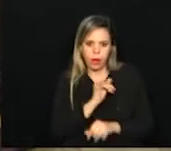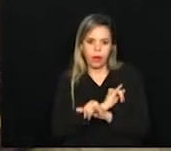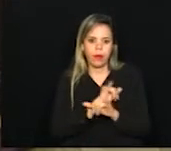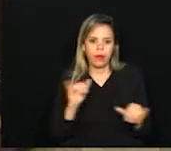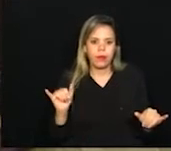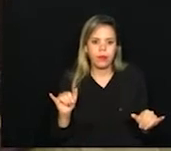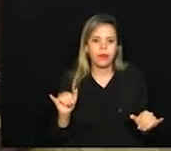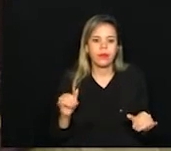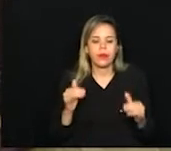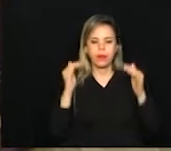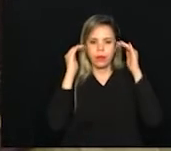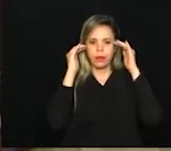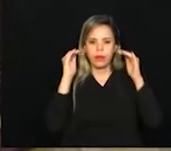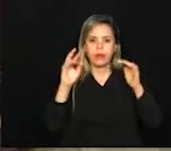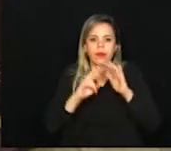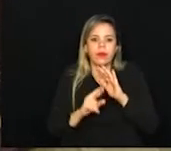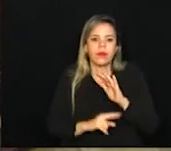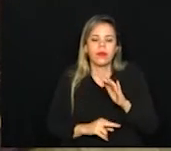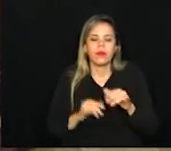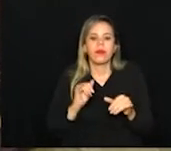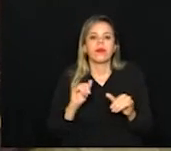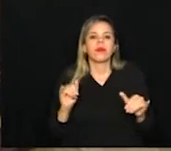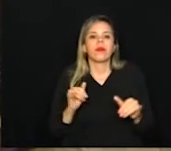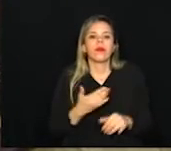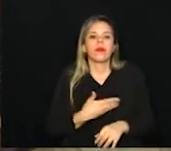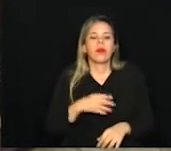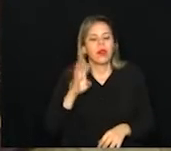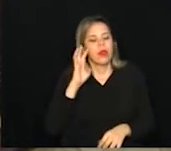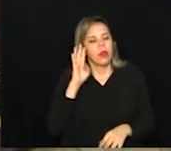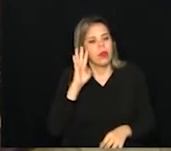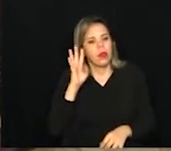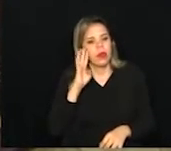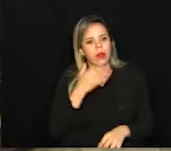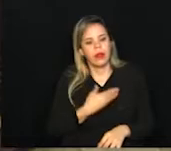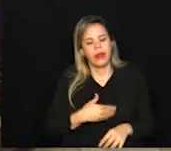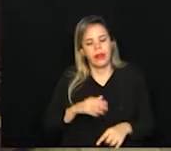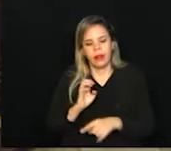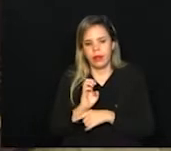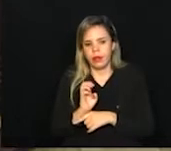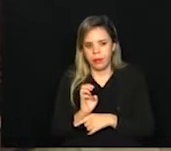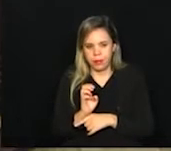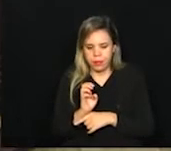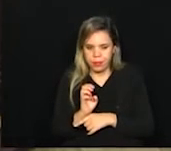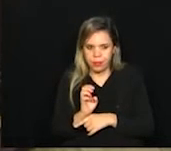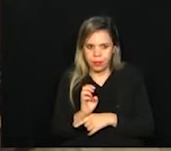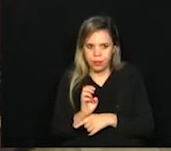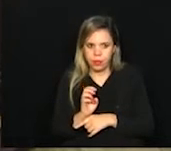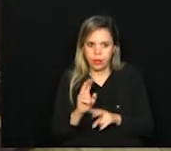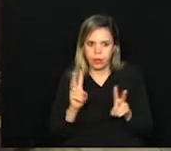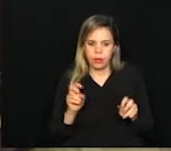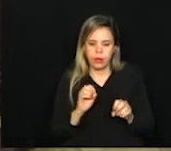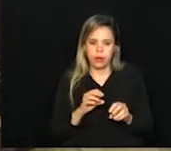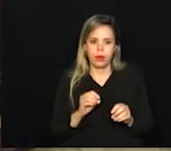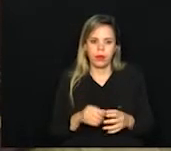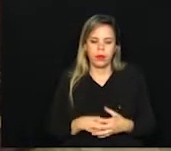que vai seguir as medidas anunciadas nesta quarta-feira pelo governo do estado. E sobre a educação, em razão